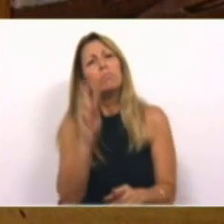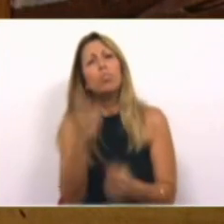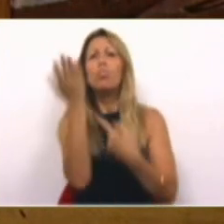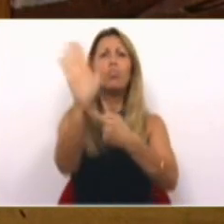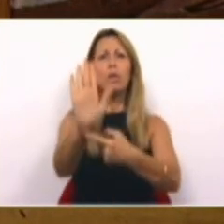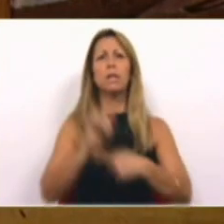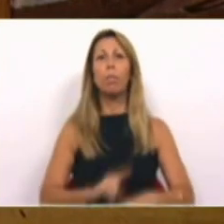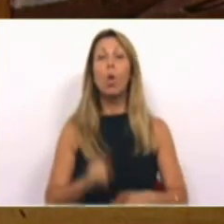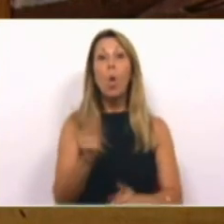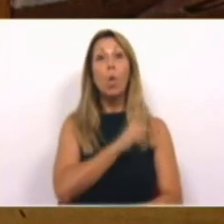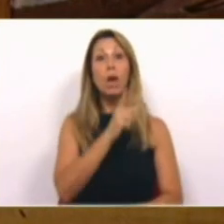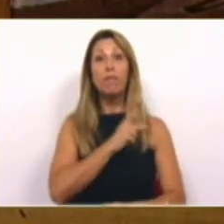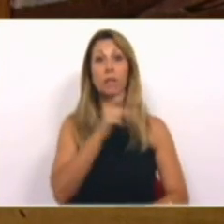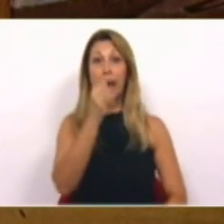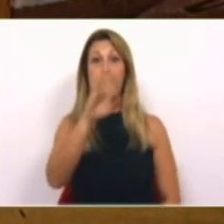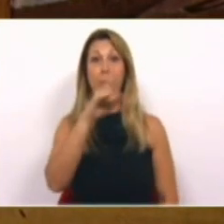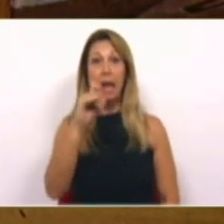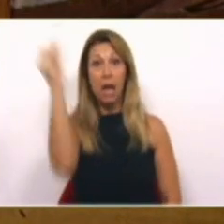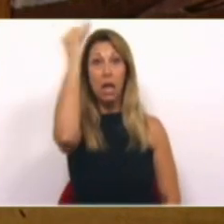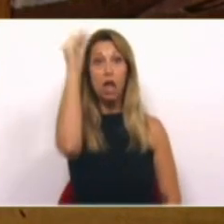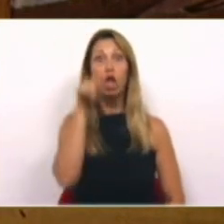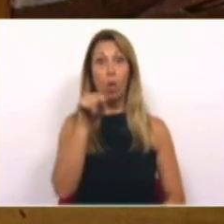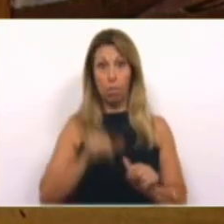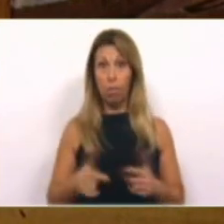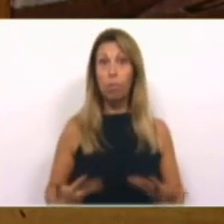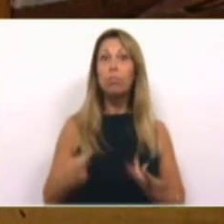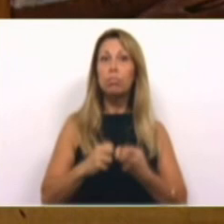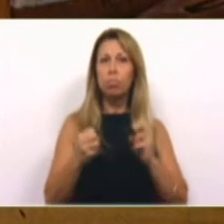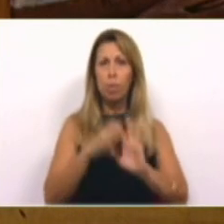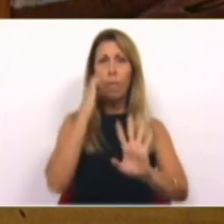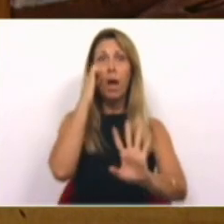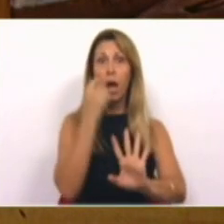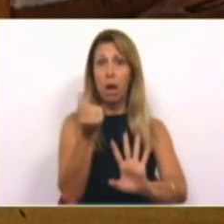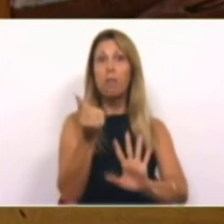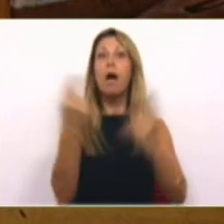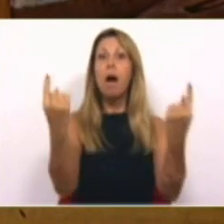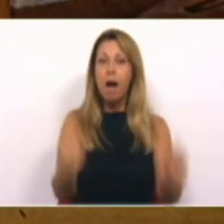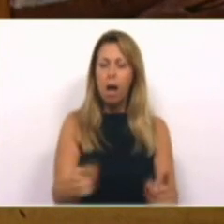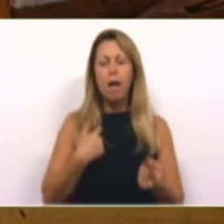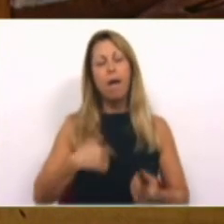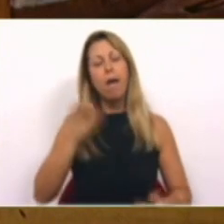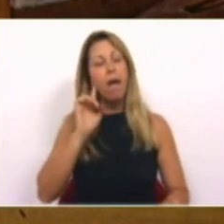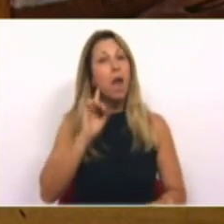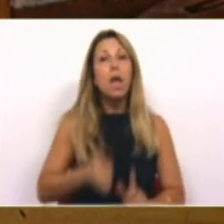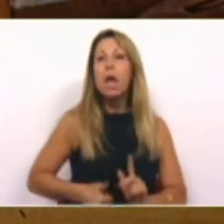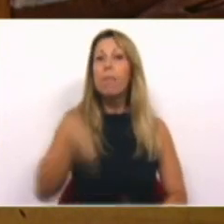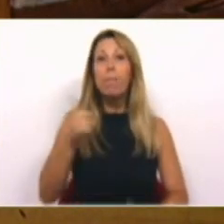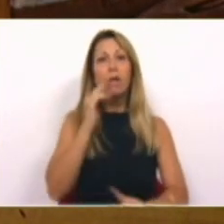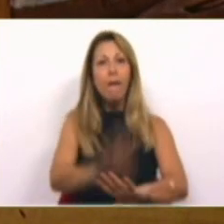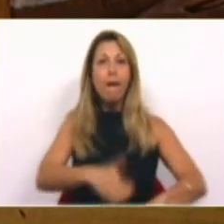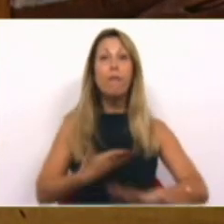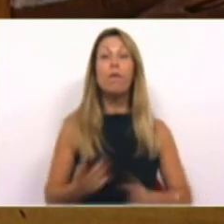Beira Interior, que vive hoje sérios problemas de financiamento. É imperativo reforçar o orçamento do ensino superior e da